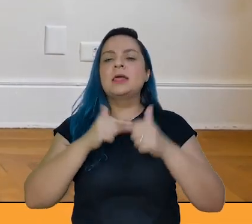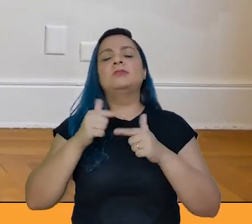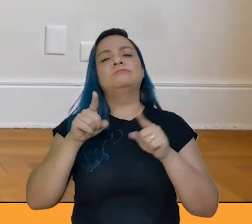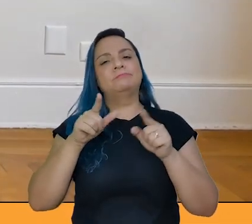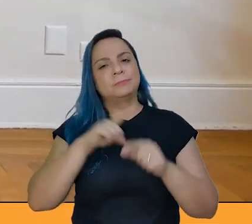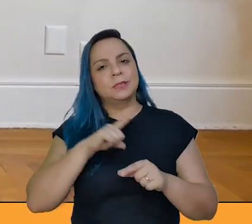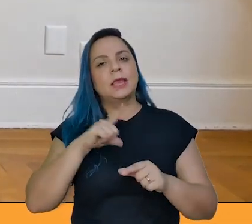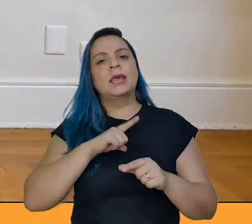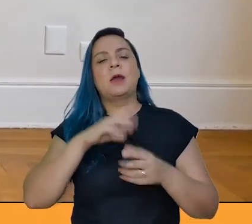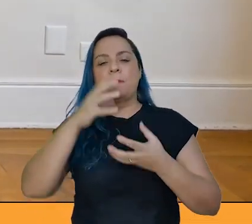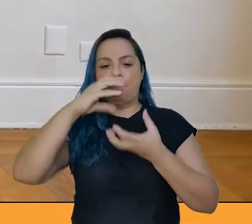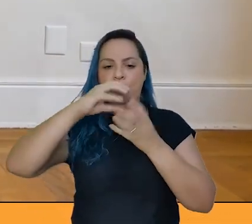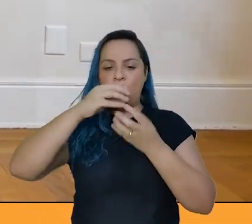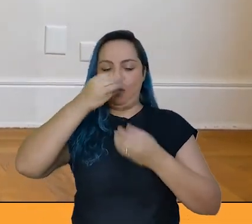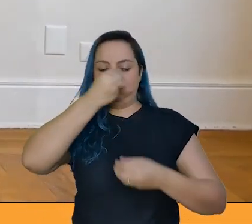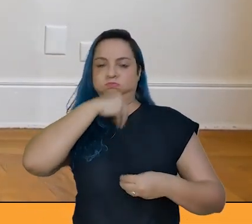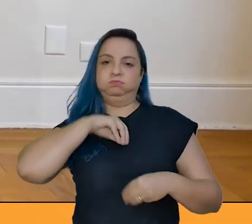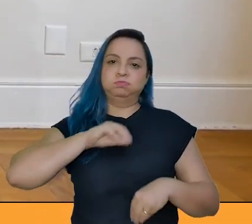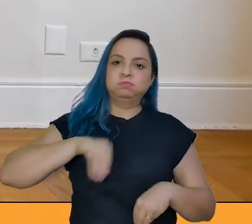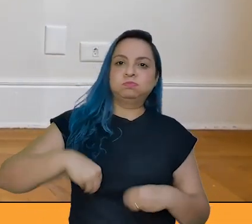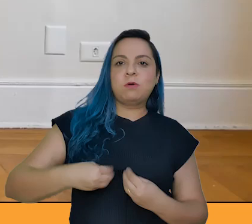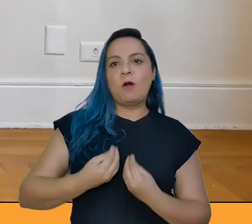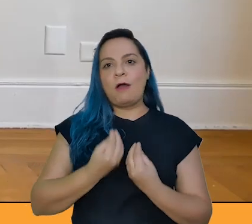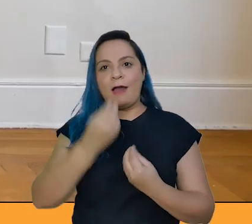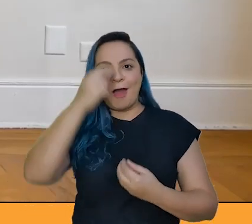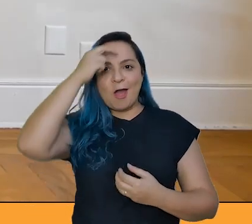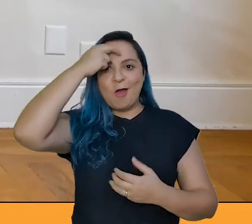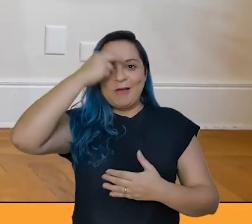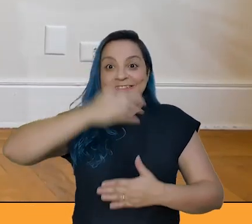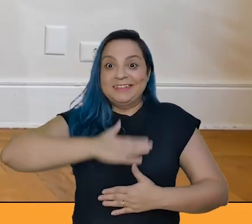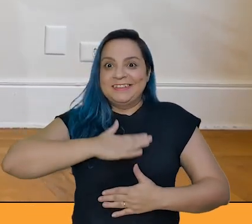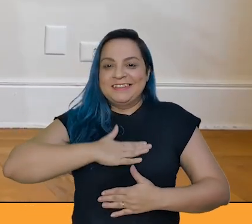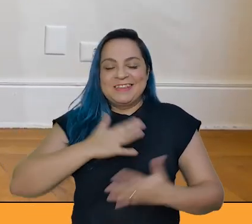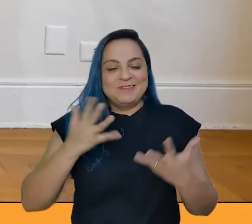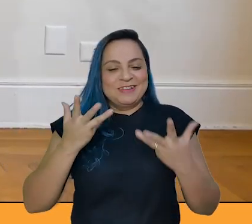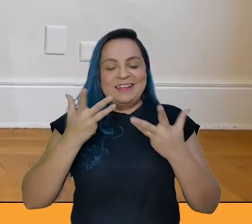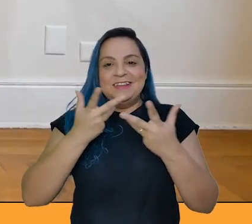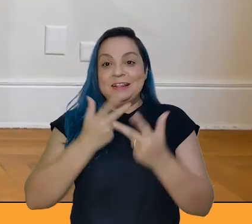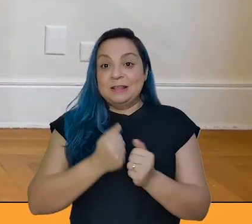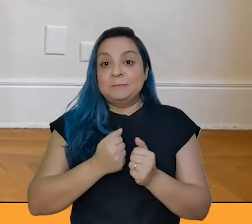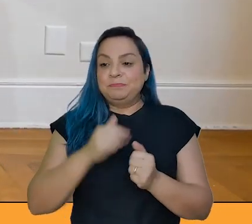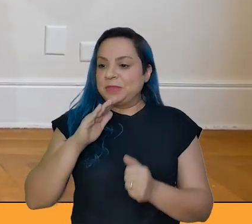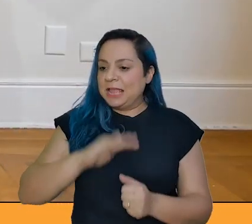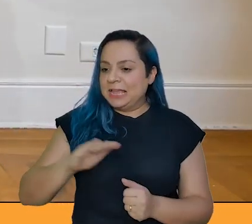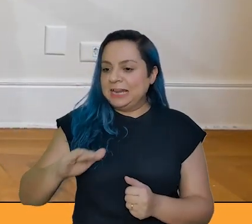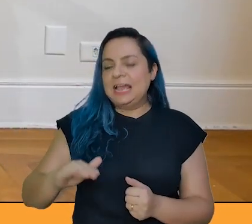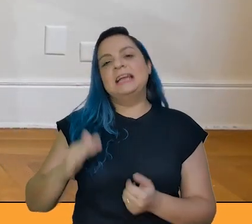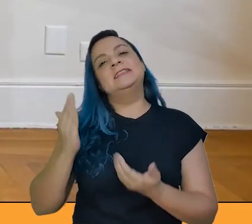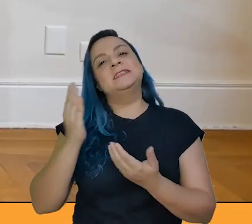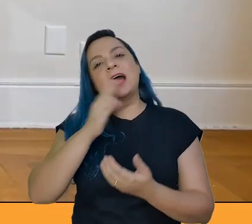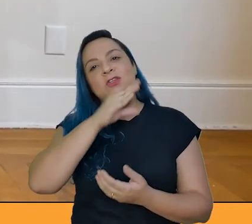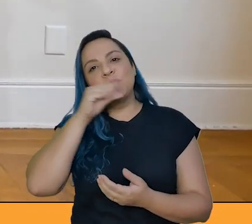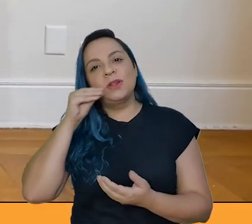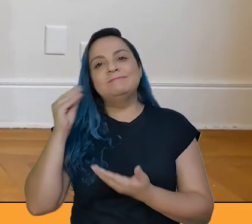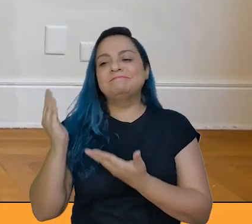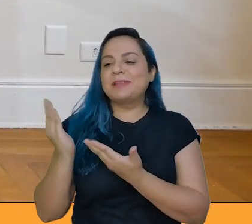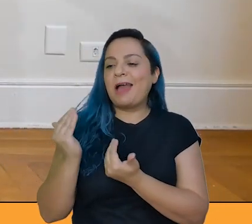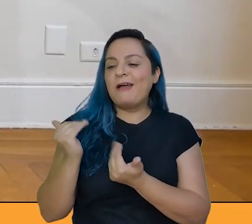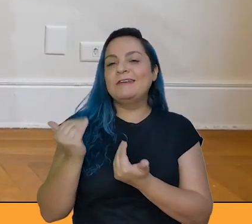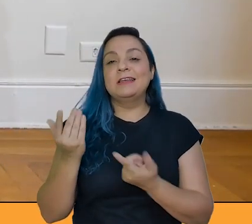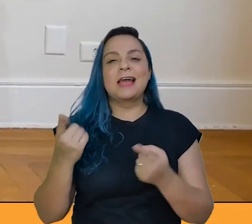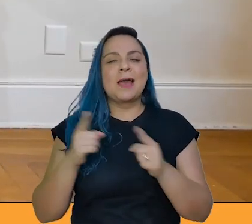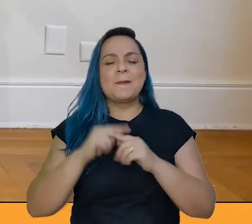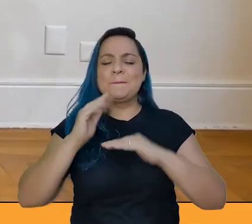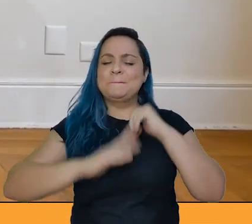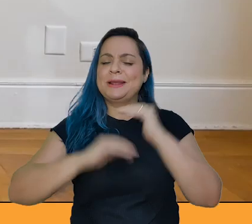de cintura, ter a sua bolinha, a consciência dessa bolinha do corpo é maravilhosa. Para as crianças, para os adolescentes, é uma